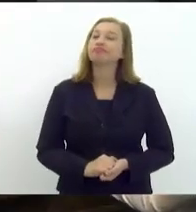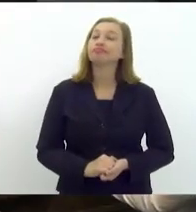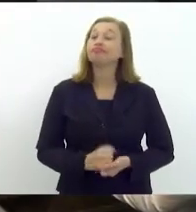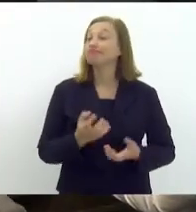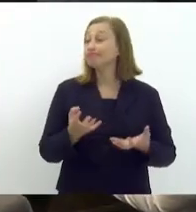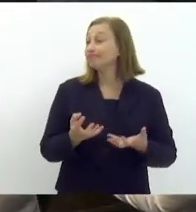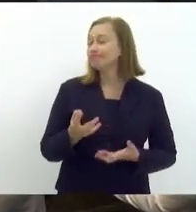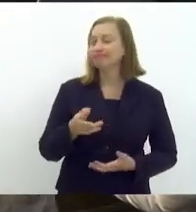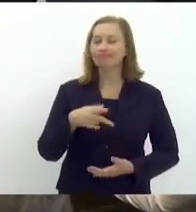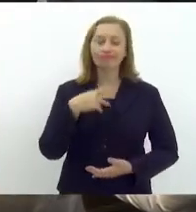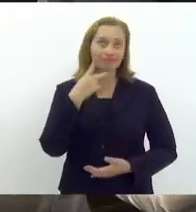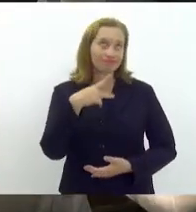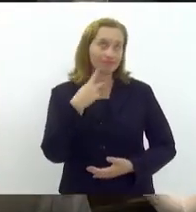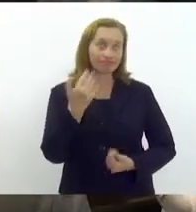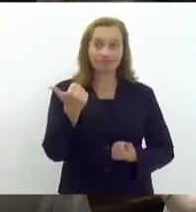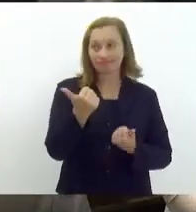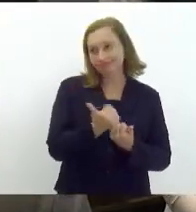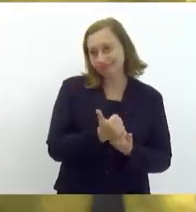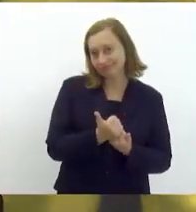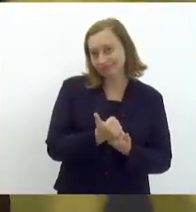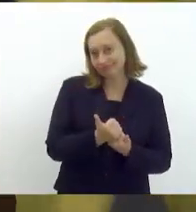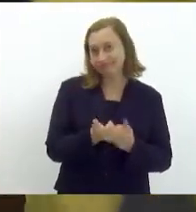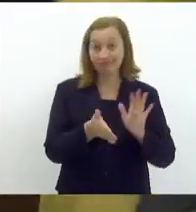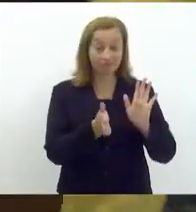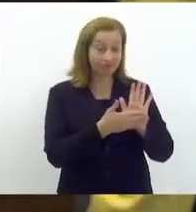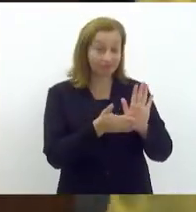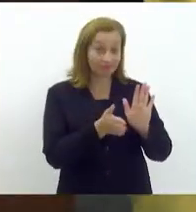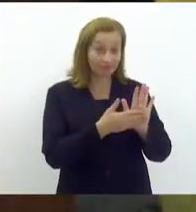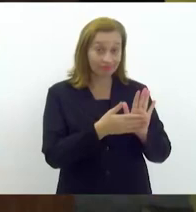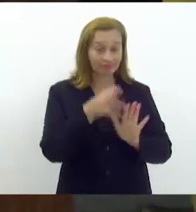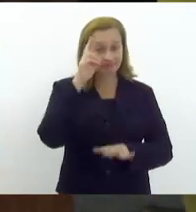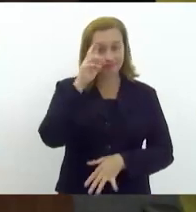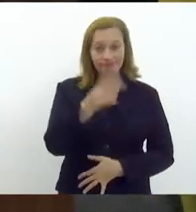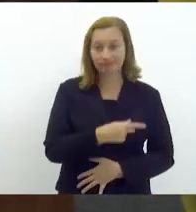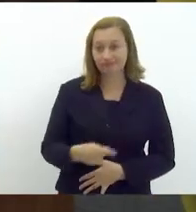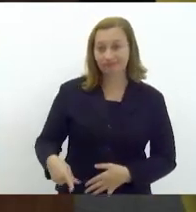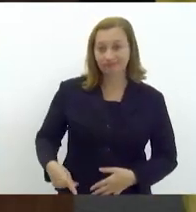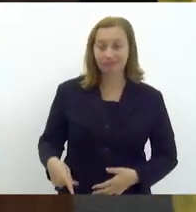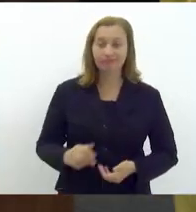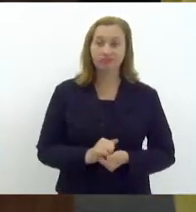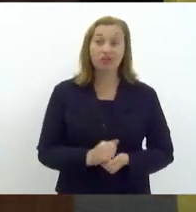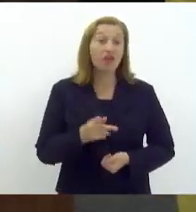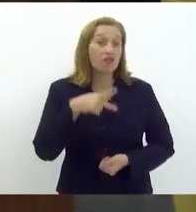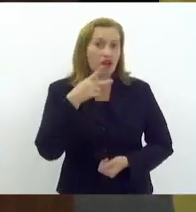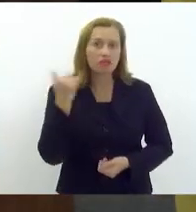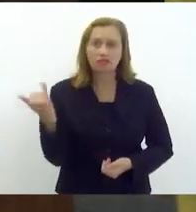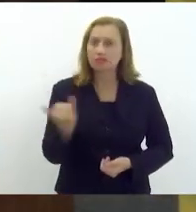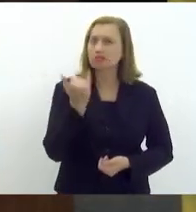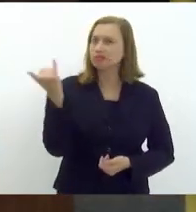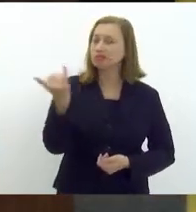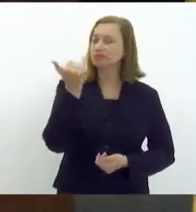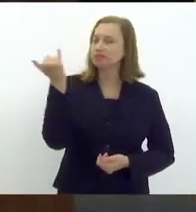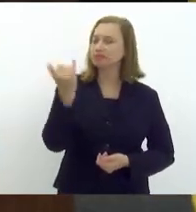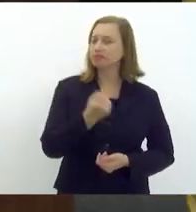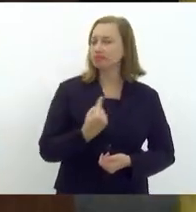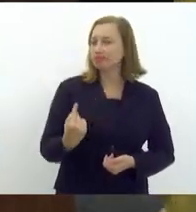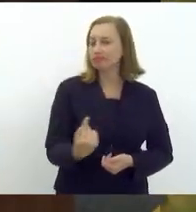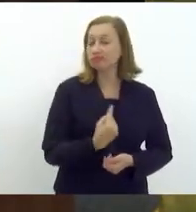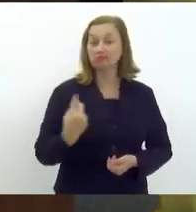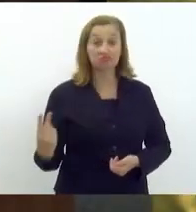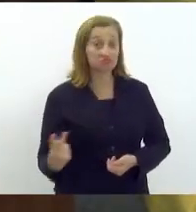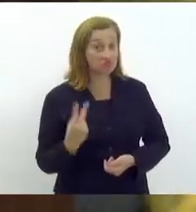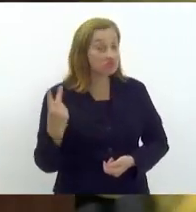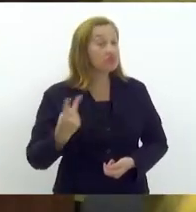manifestar Total apoio a proposta de vossa excelência senhor presidente dizer da importância de nós